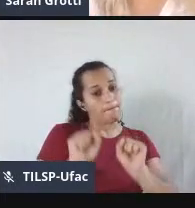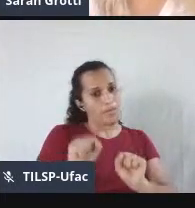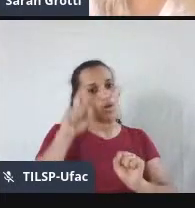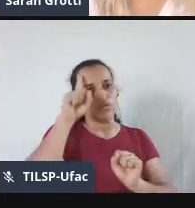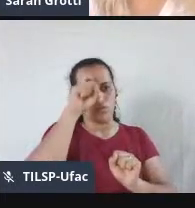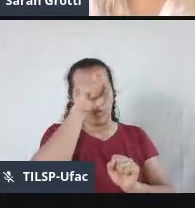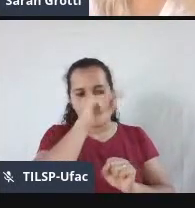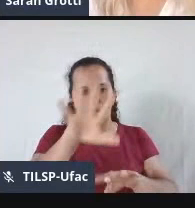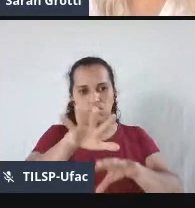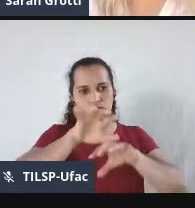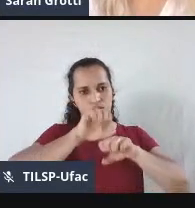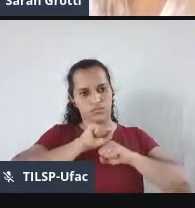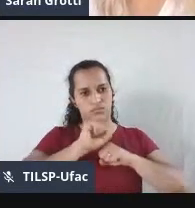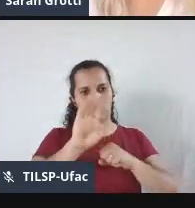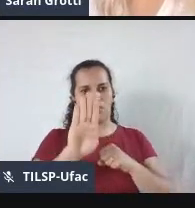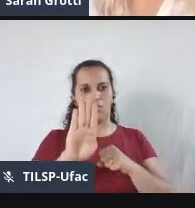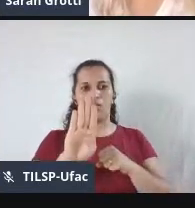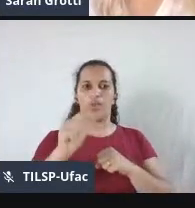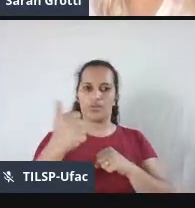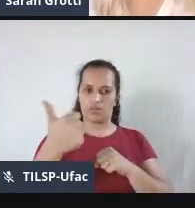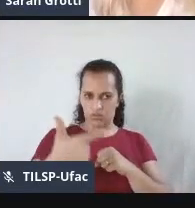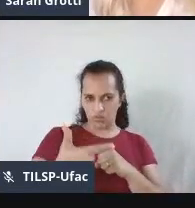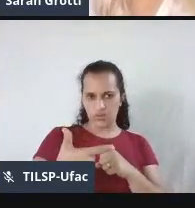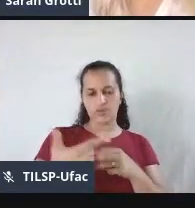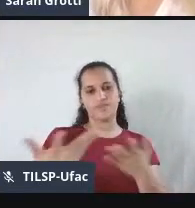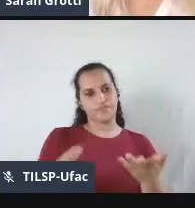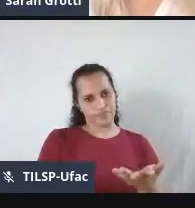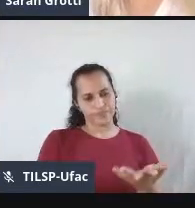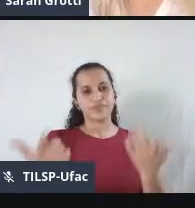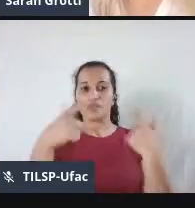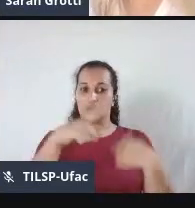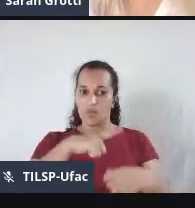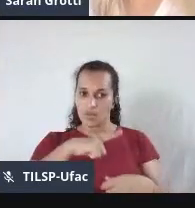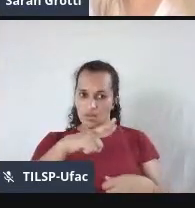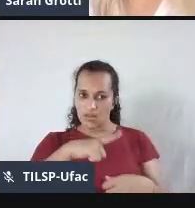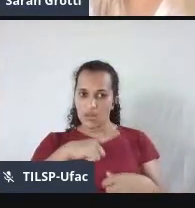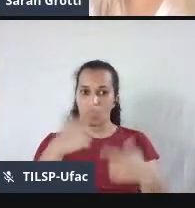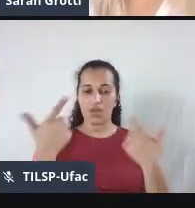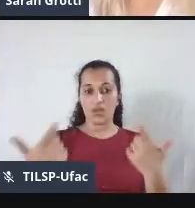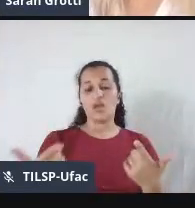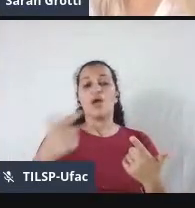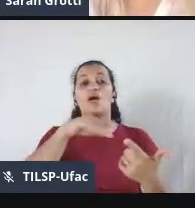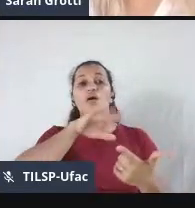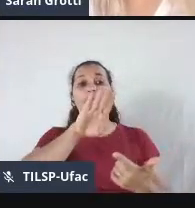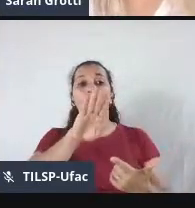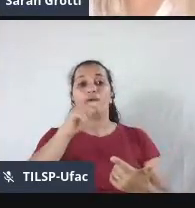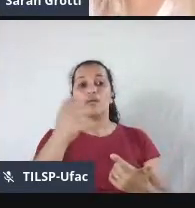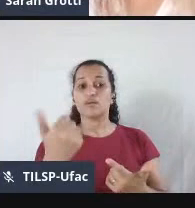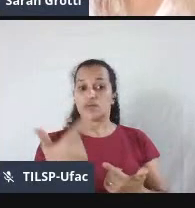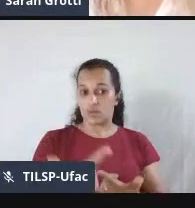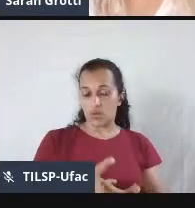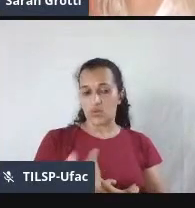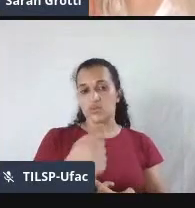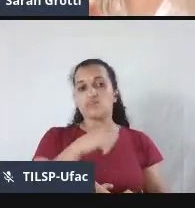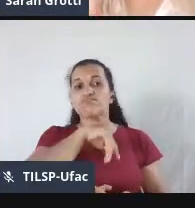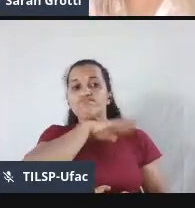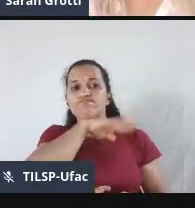B12. A vitamina B12 está presente em produtos de origem animal. Em